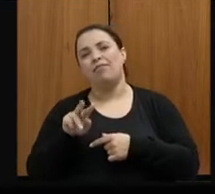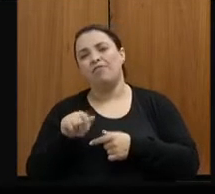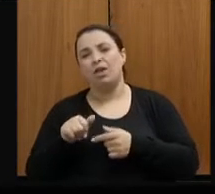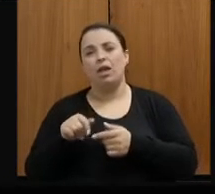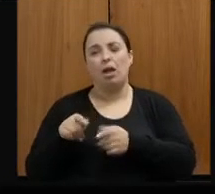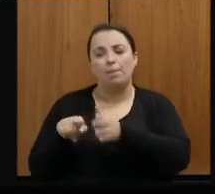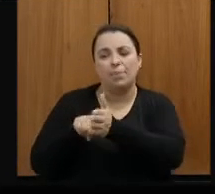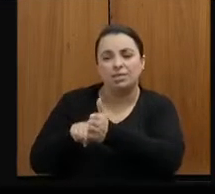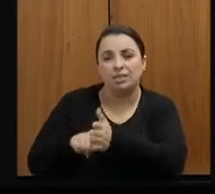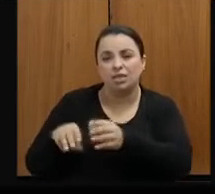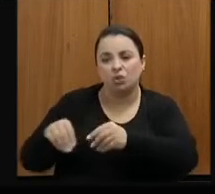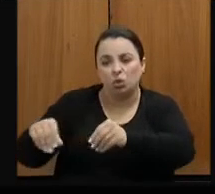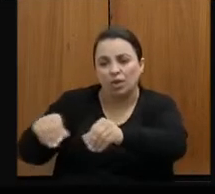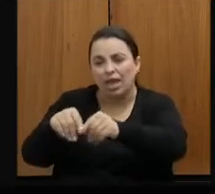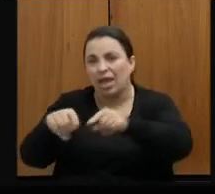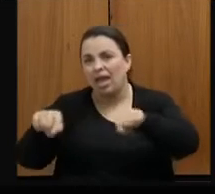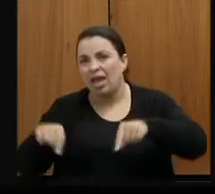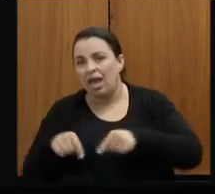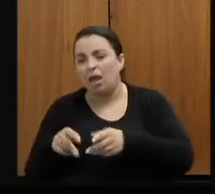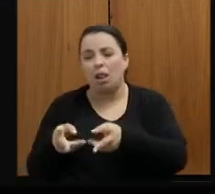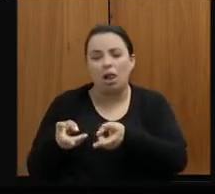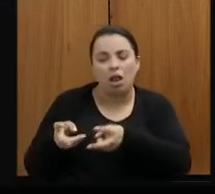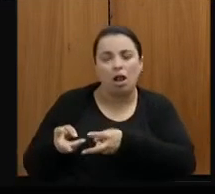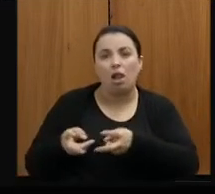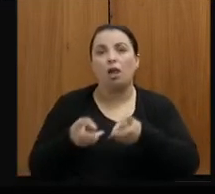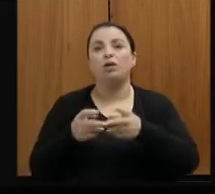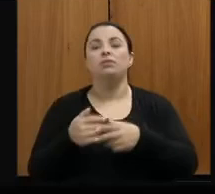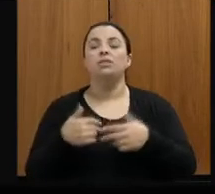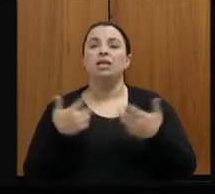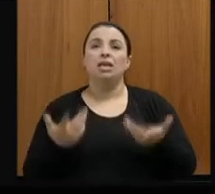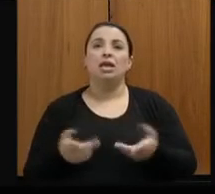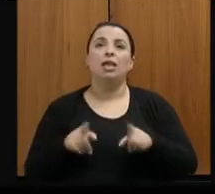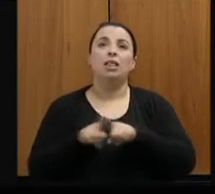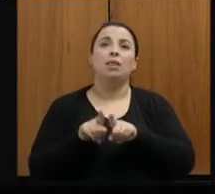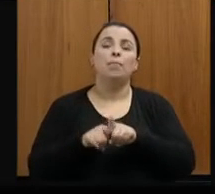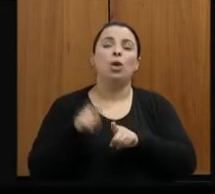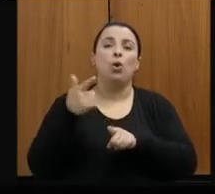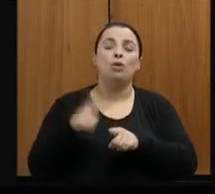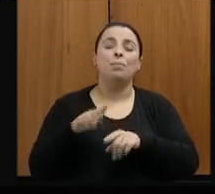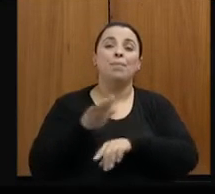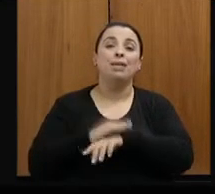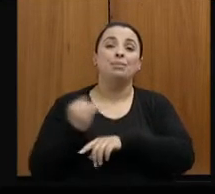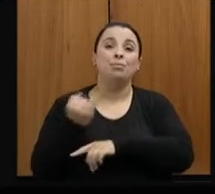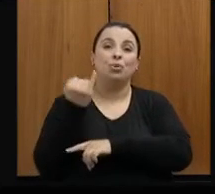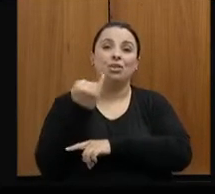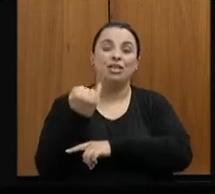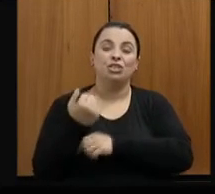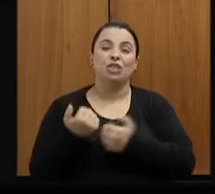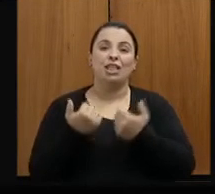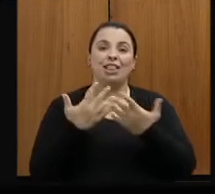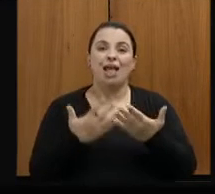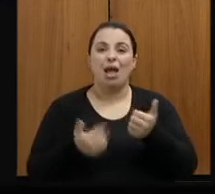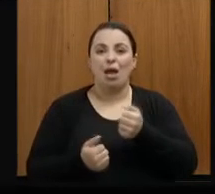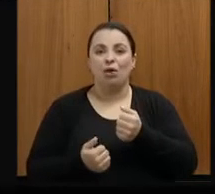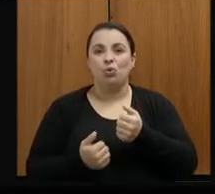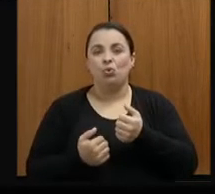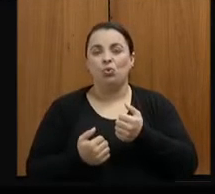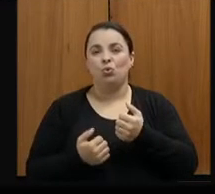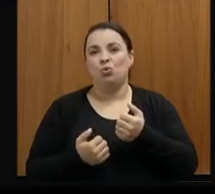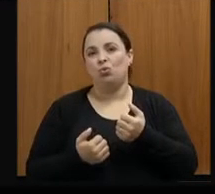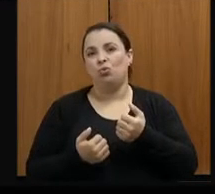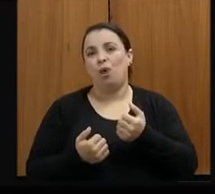estagiários. E, além disso, o mais importante para dar essa estrutura toda são os equipamentos também, porque, sem os equipamentos,